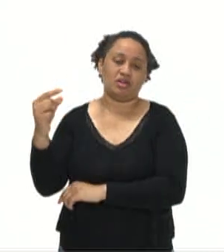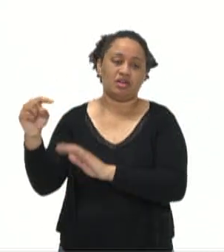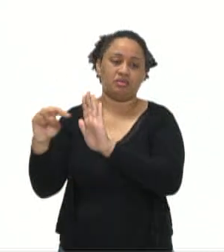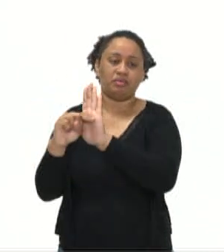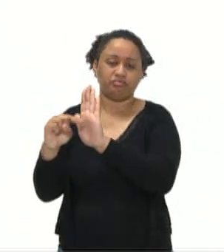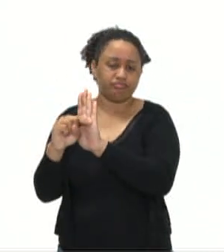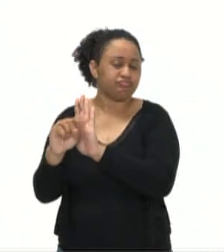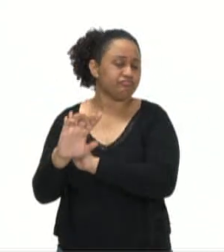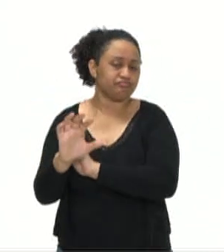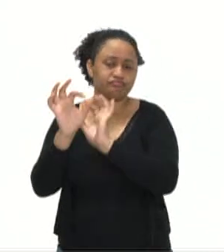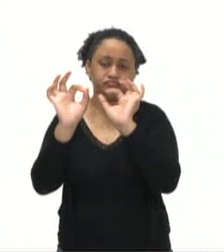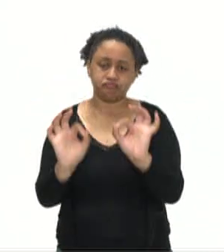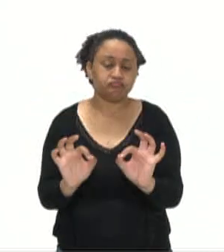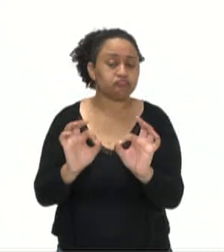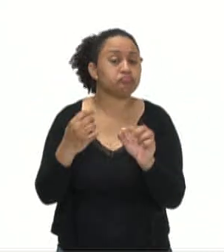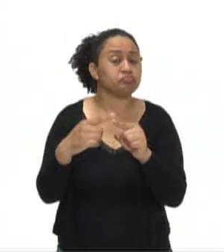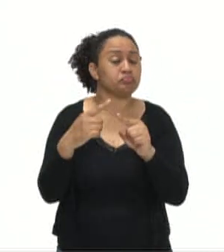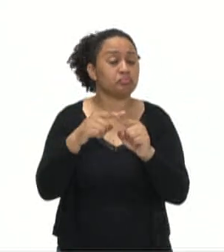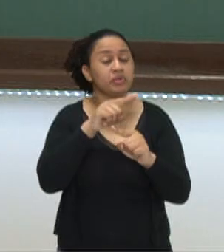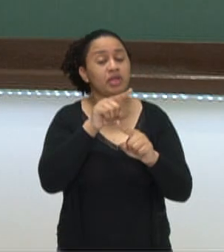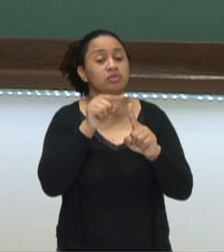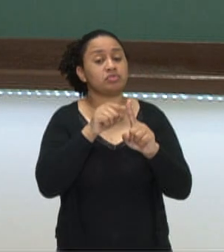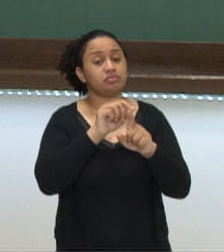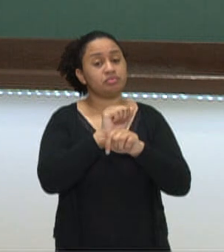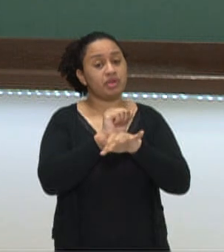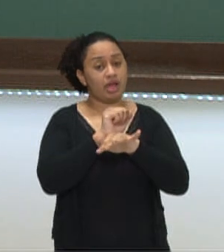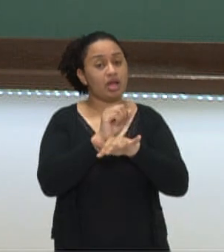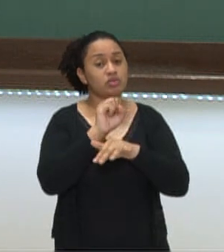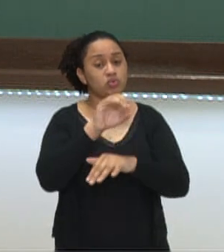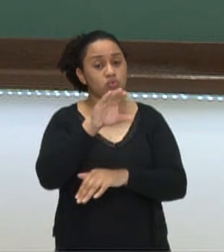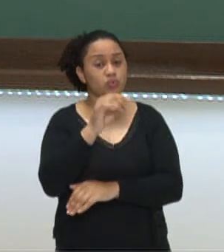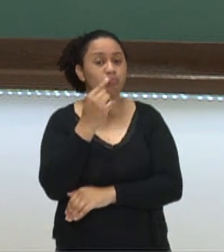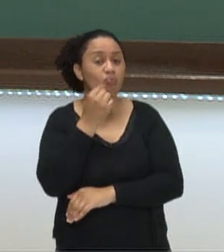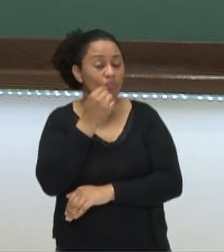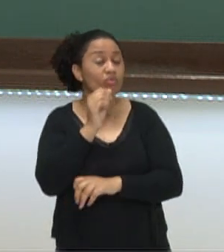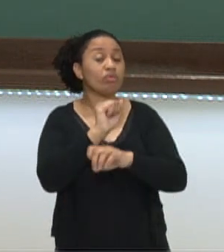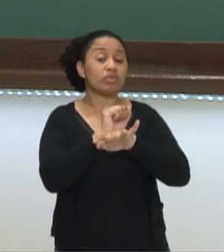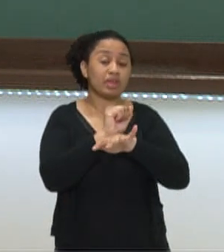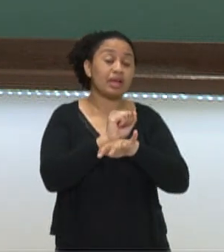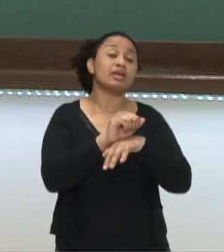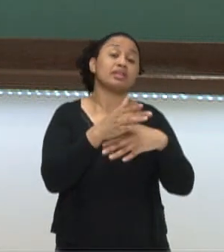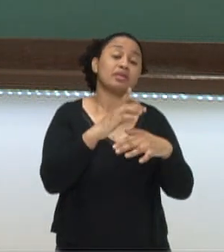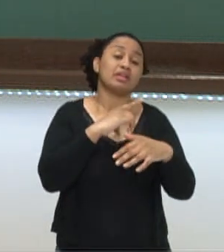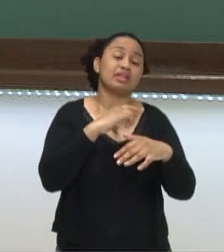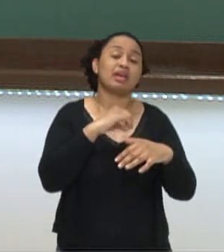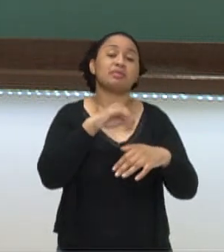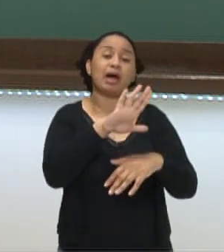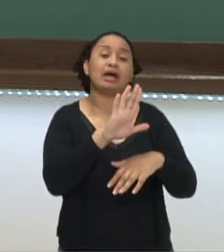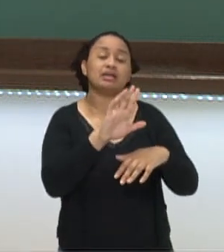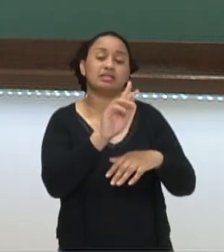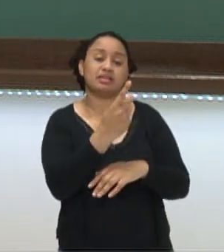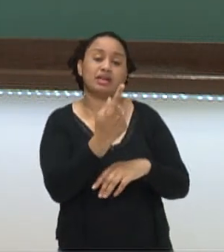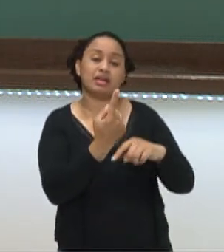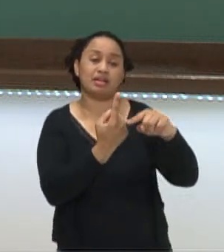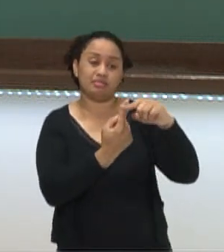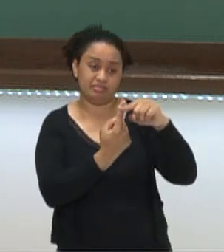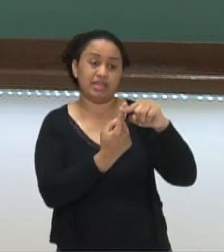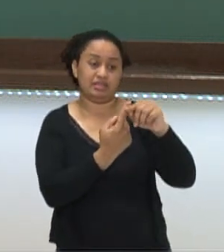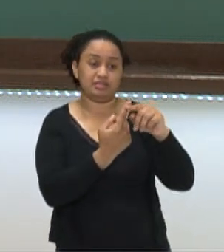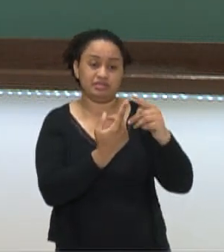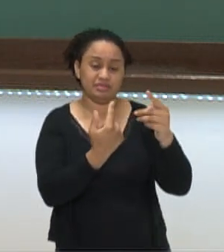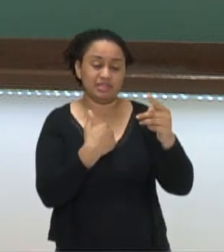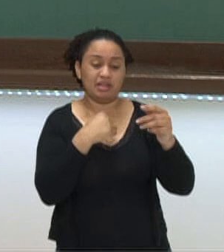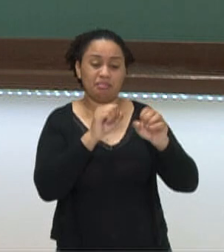de OH-, porque é um ácido o suco de limão. Se ele é ácido, ele tem um potencial de liberar